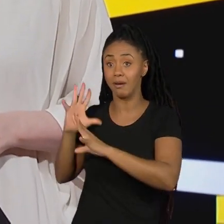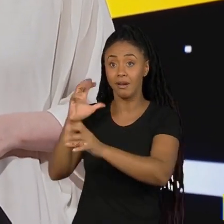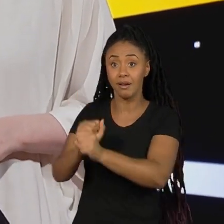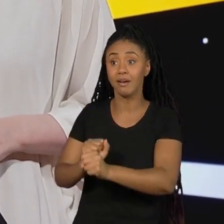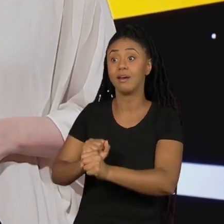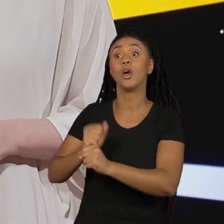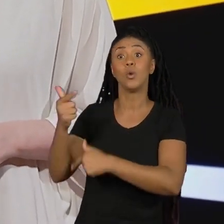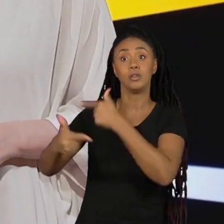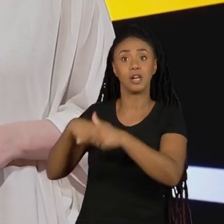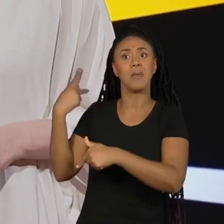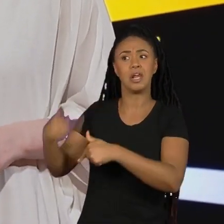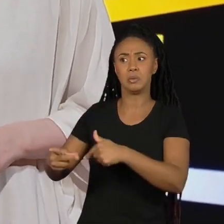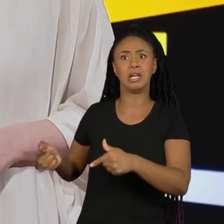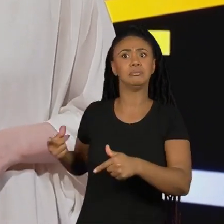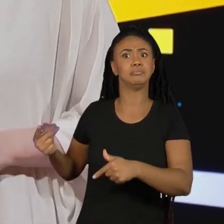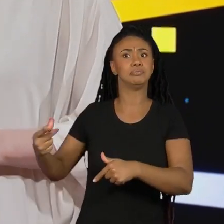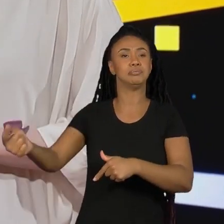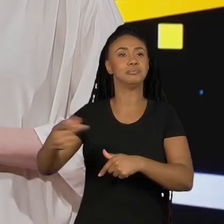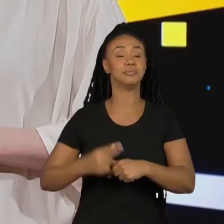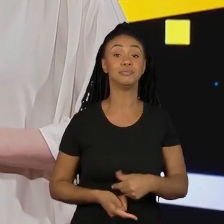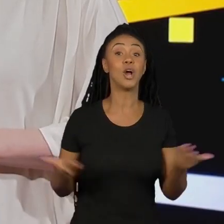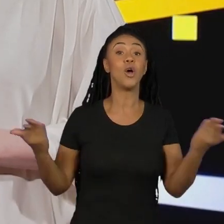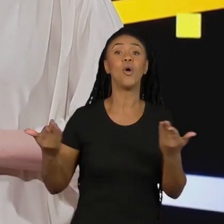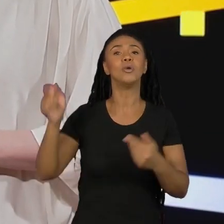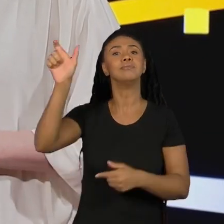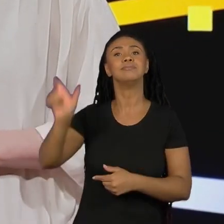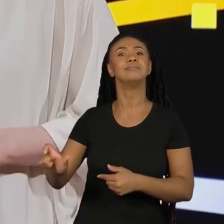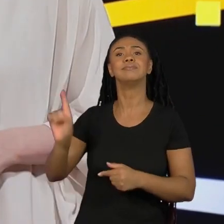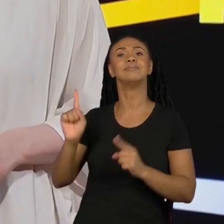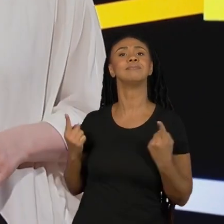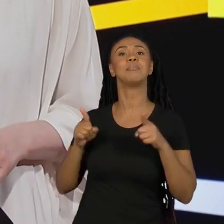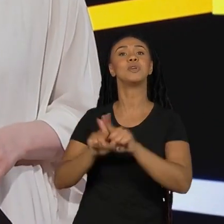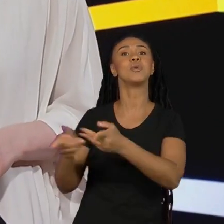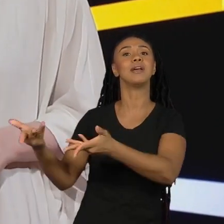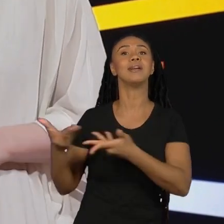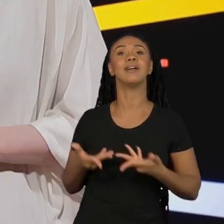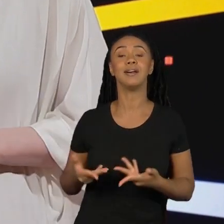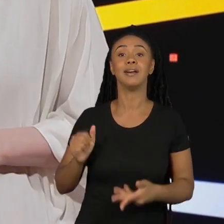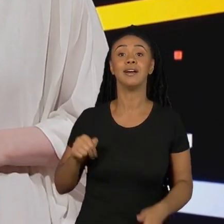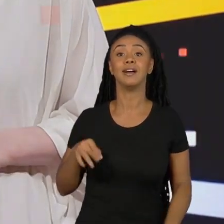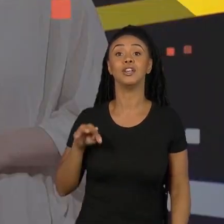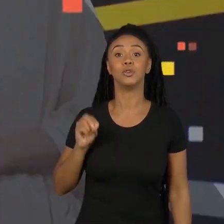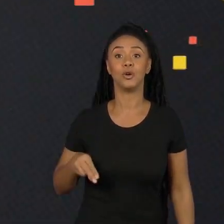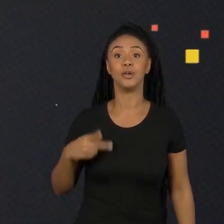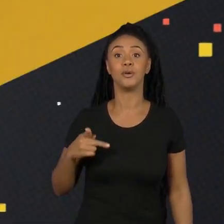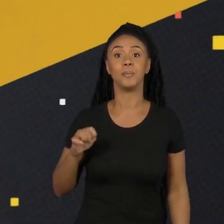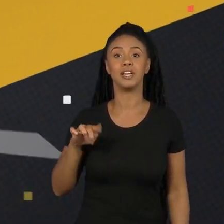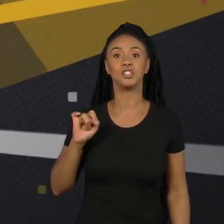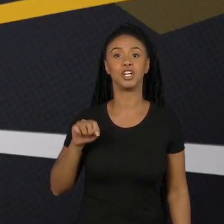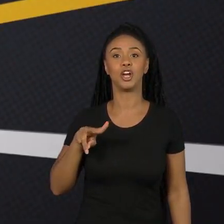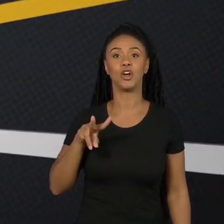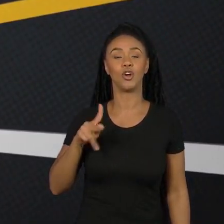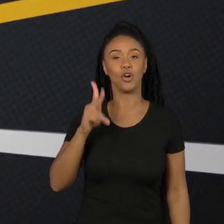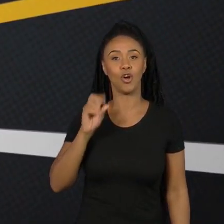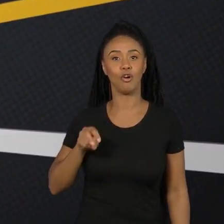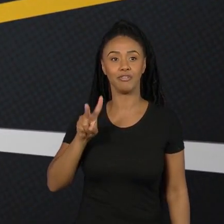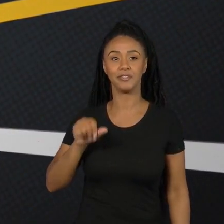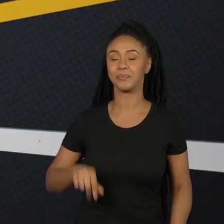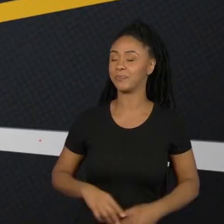que é vasta e instigante. O Persona de hoje recebe o artista plástico Antônio Petkov.